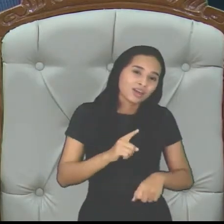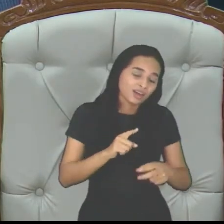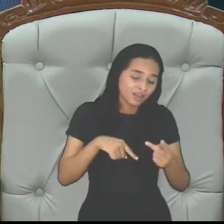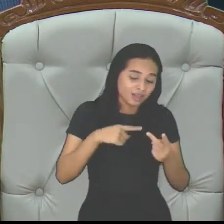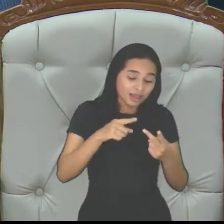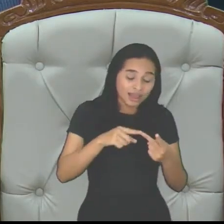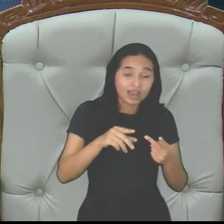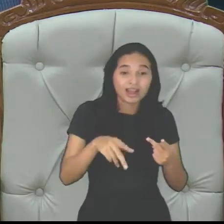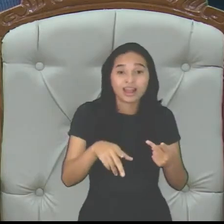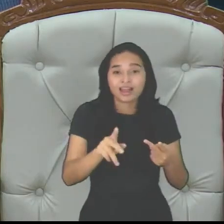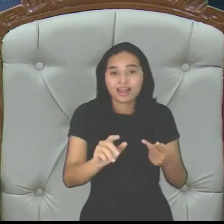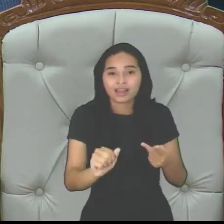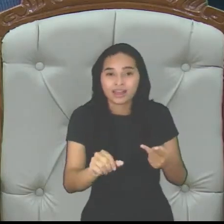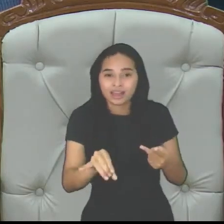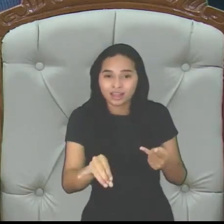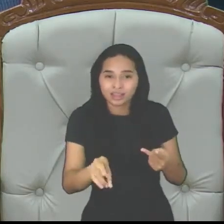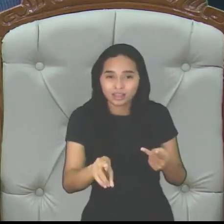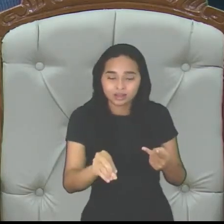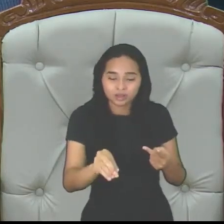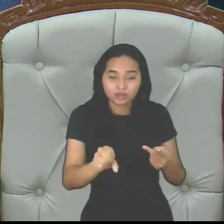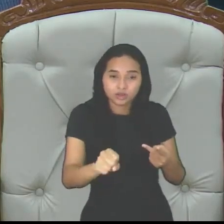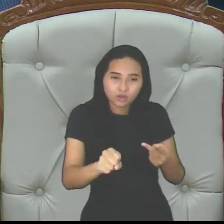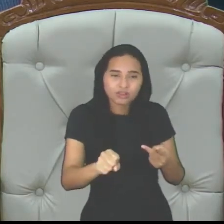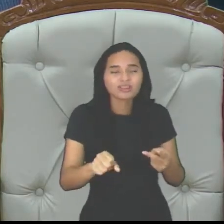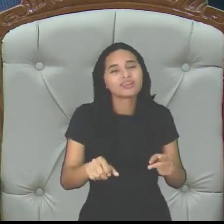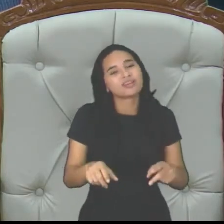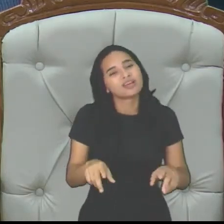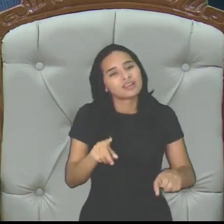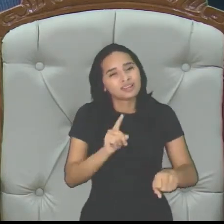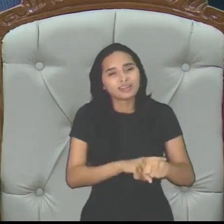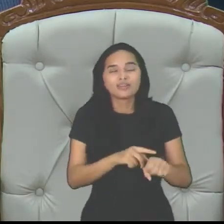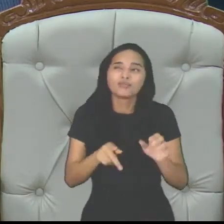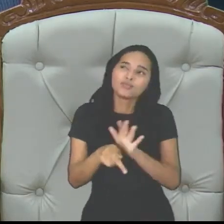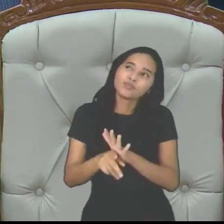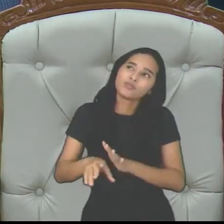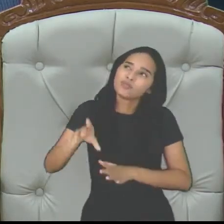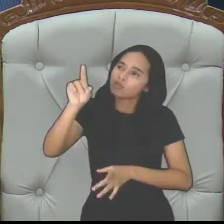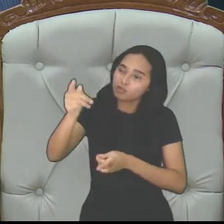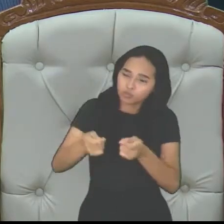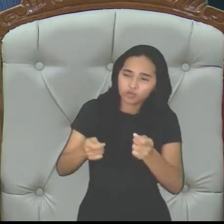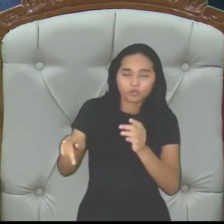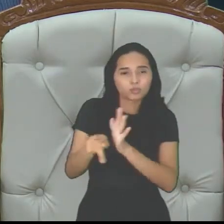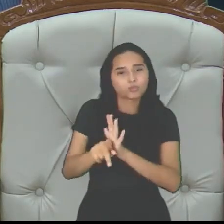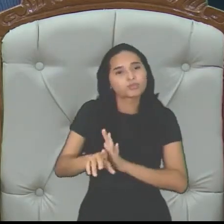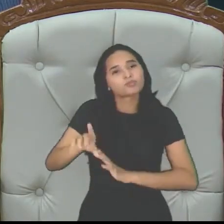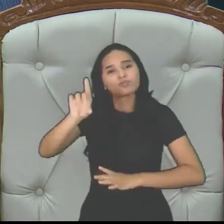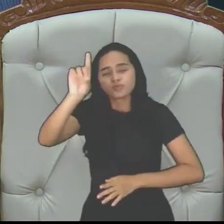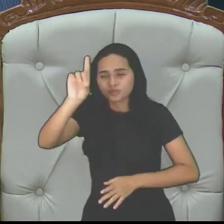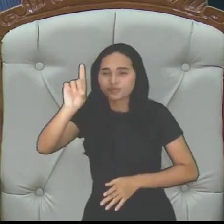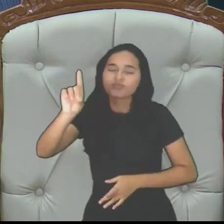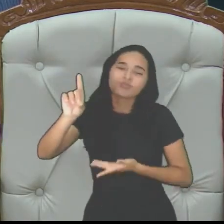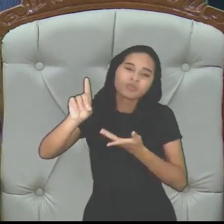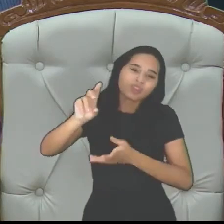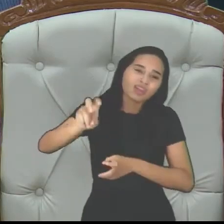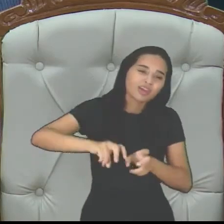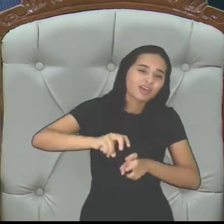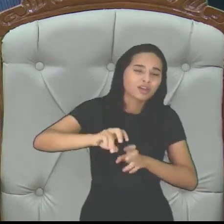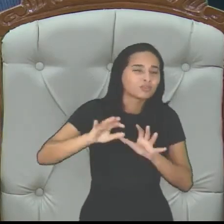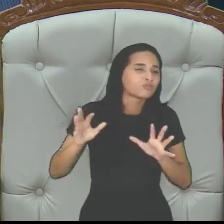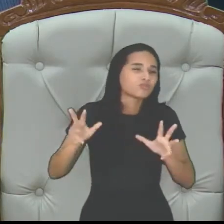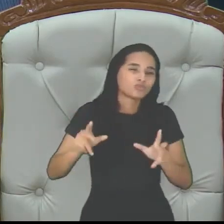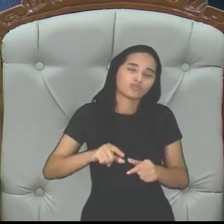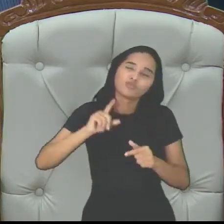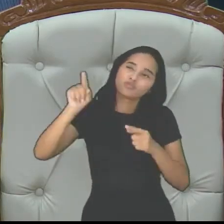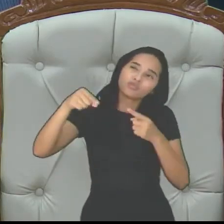Kairos, que é o tempo de Deus, a gerência de Deus, que Deus só faz tudo dentro da sua